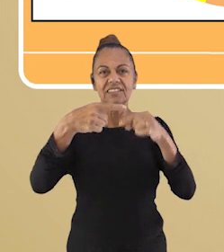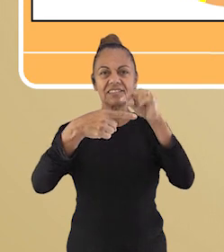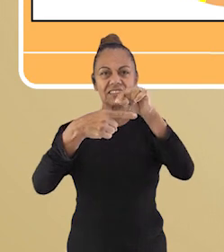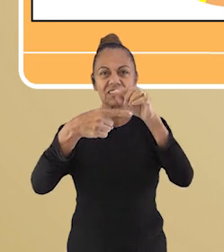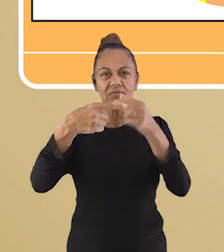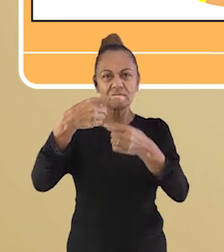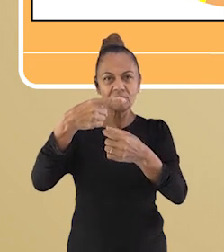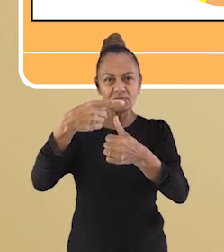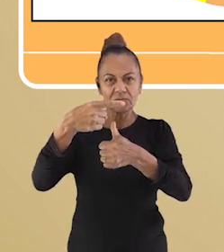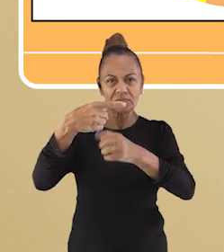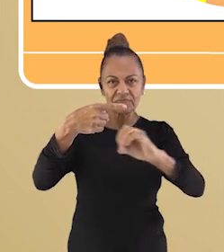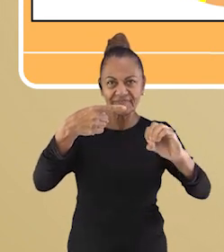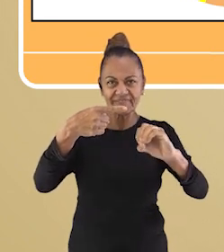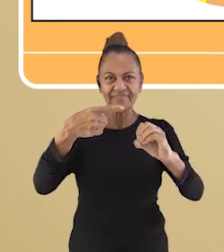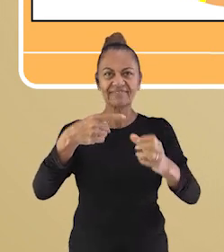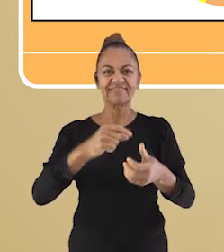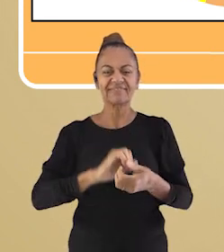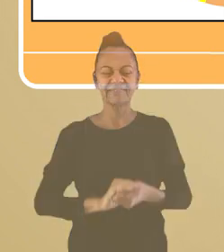qualquer por 100.